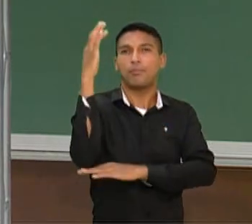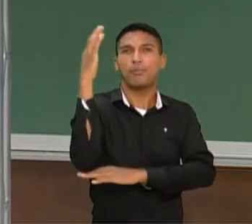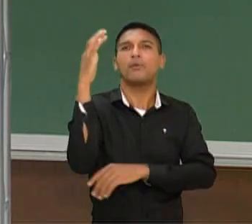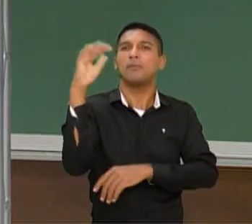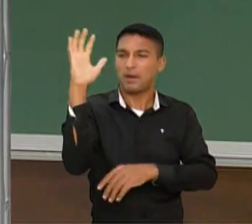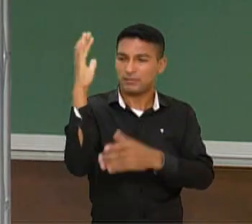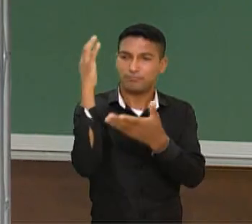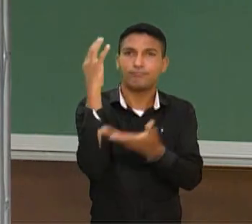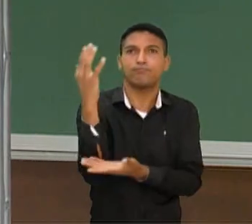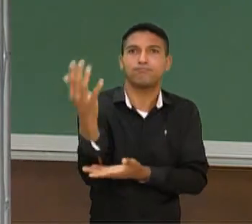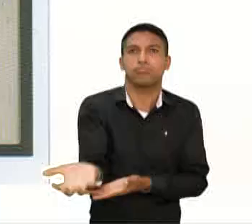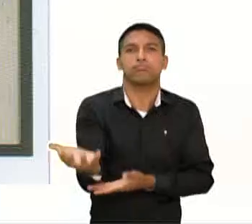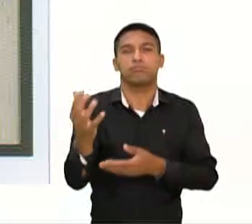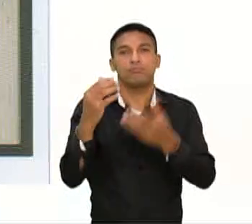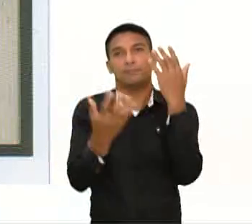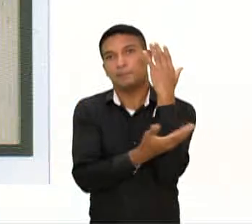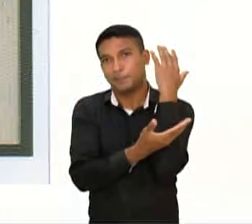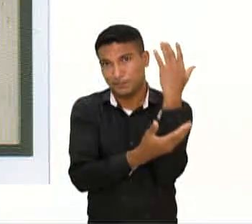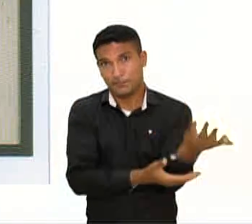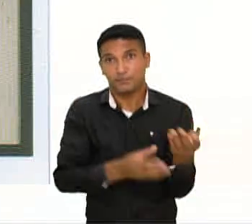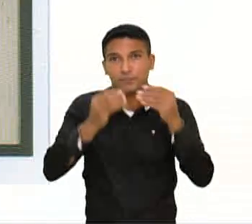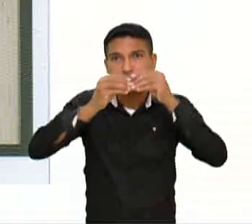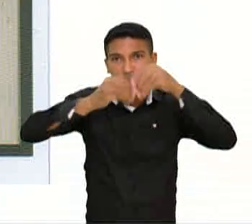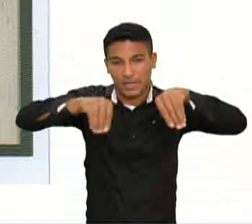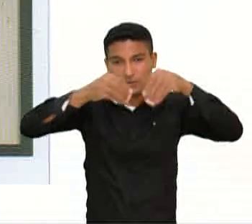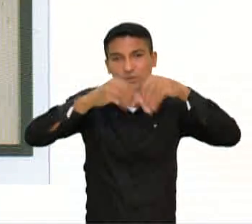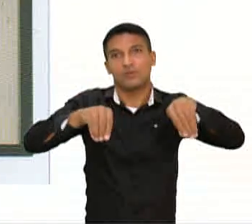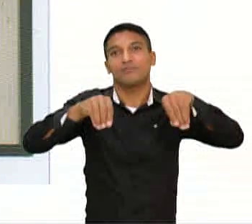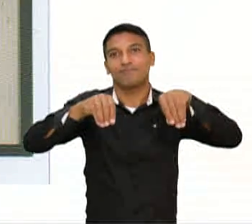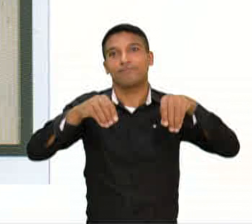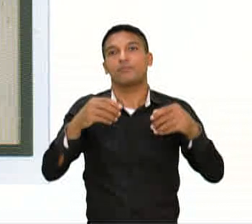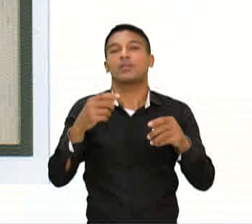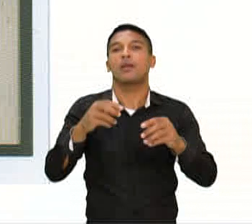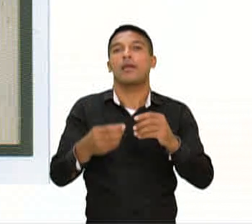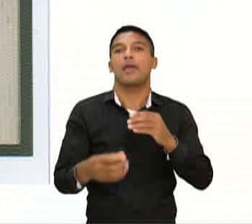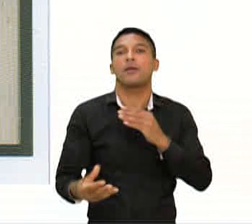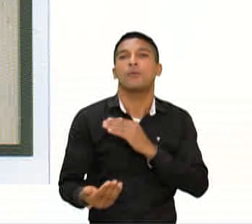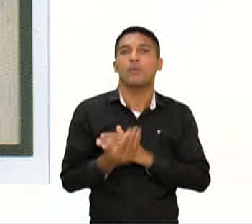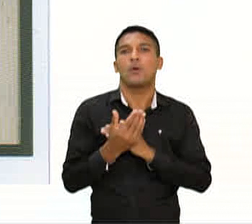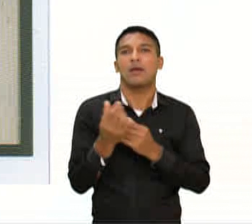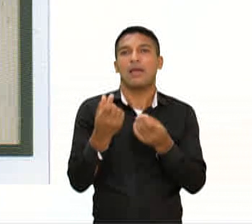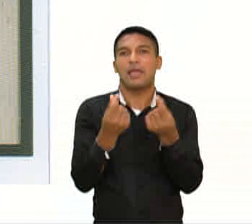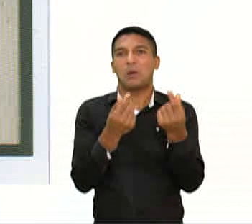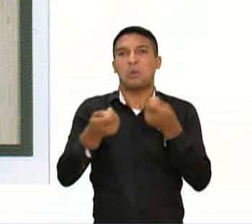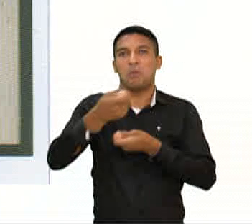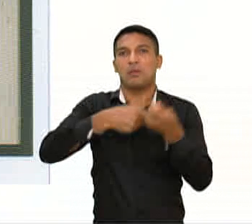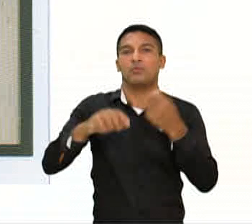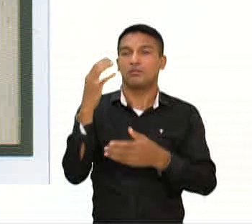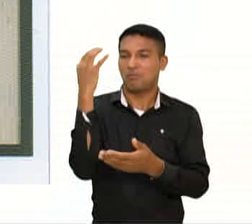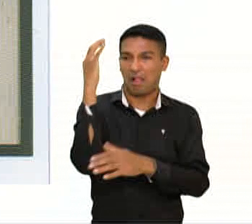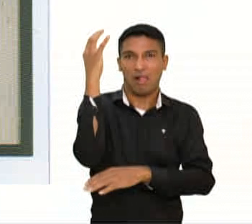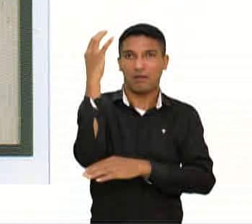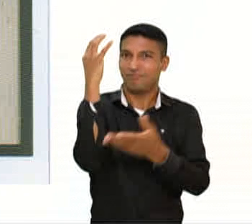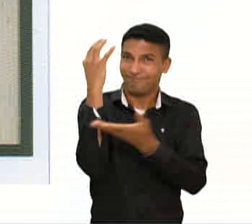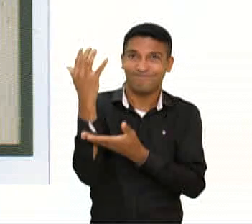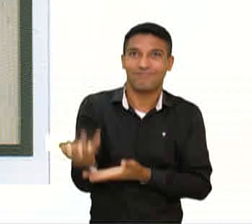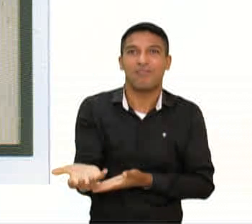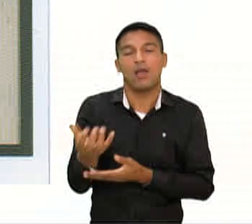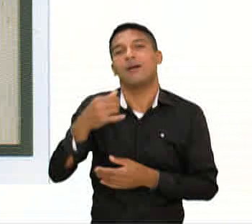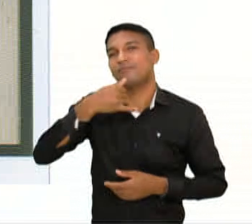dessa utilização econômica. Para isso a gente observa esse mapinha também, ele fica como material para vocês observarem